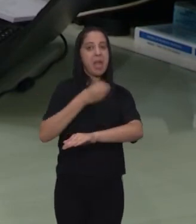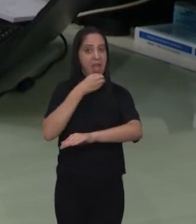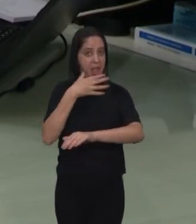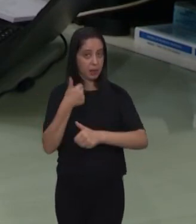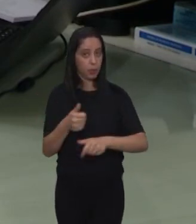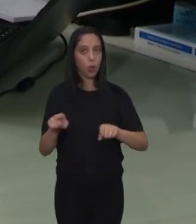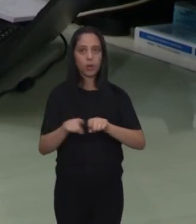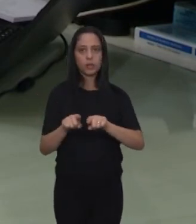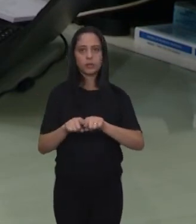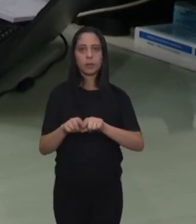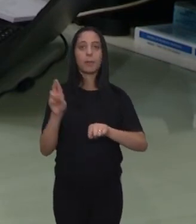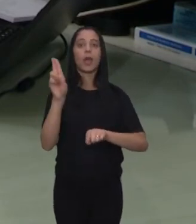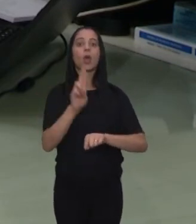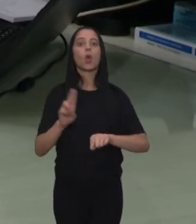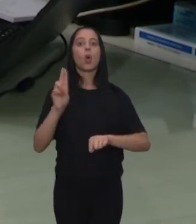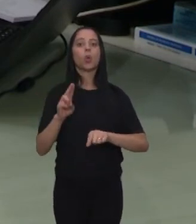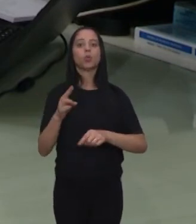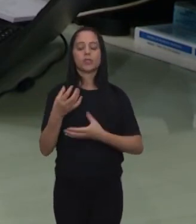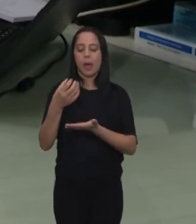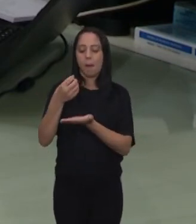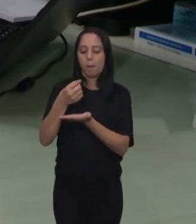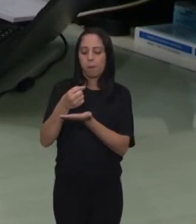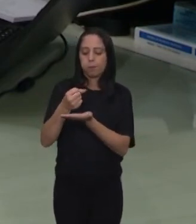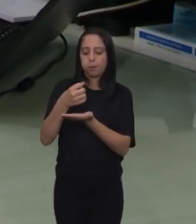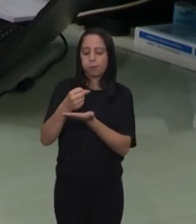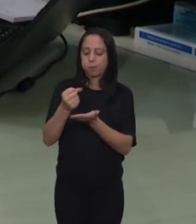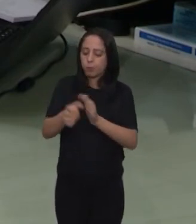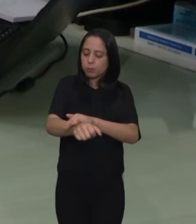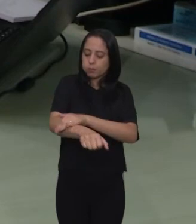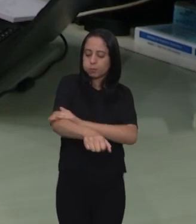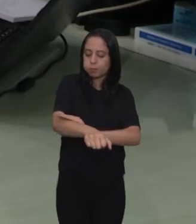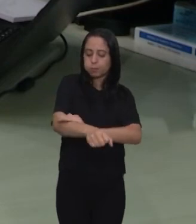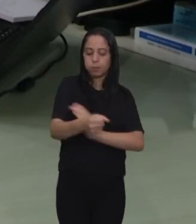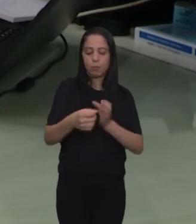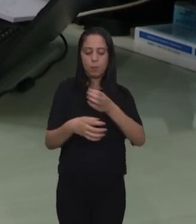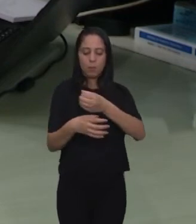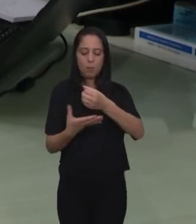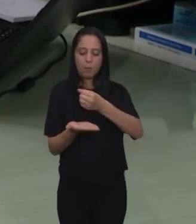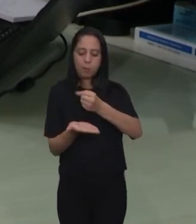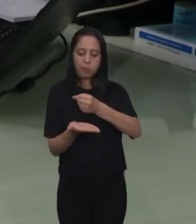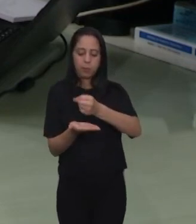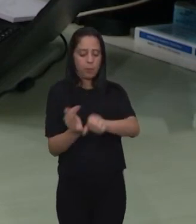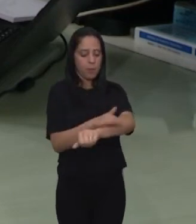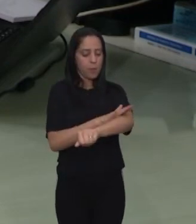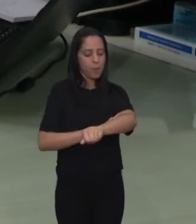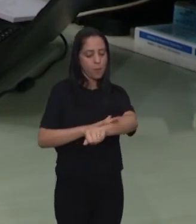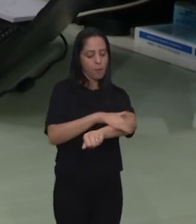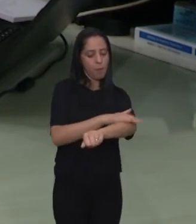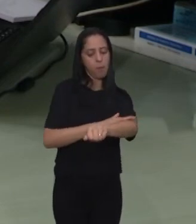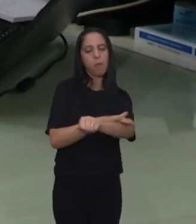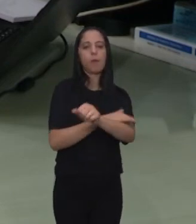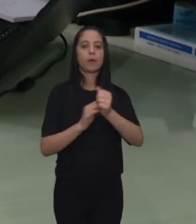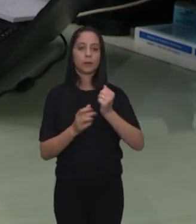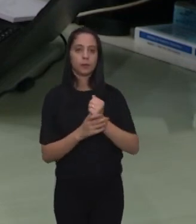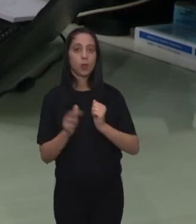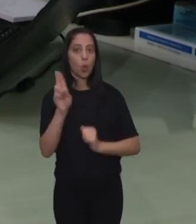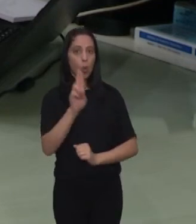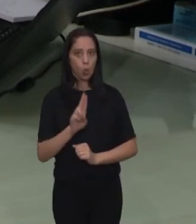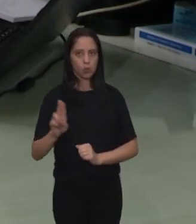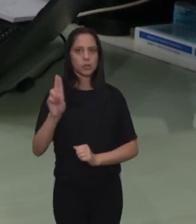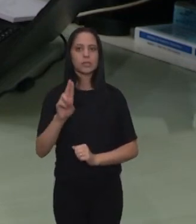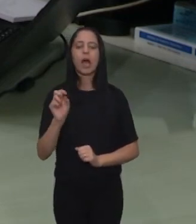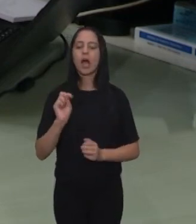e usados também hidratantes que evitam a perda dessa água pela pele filtro solar super importante